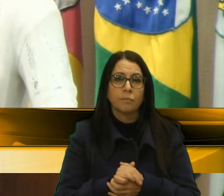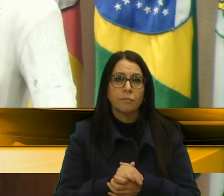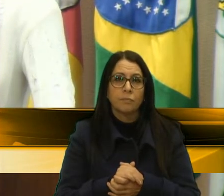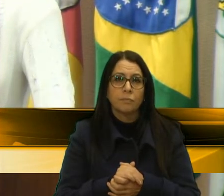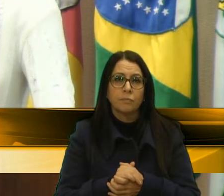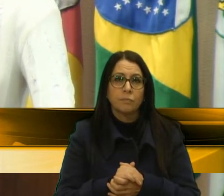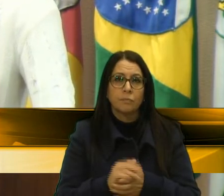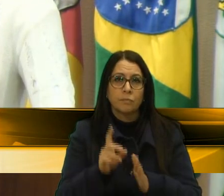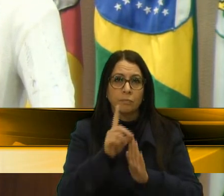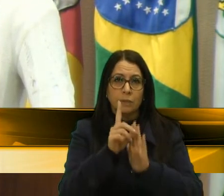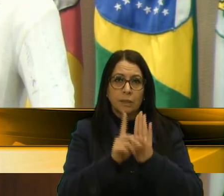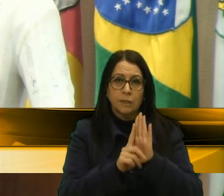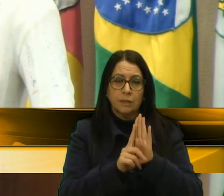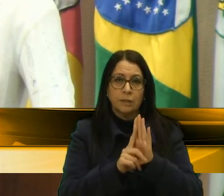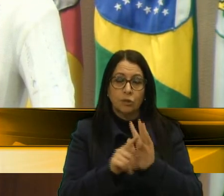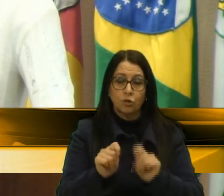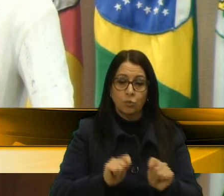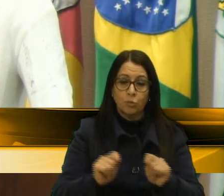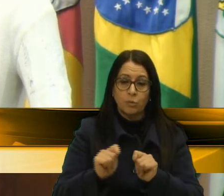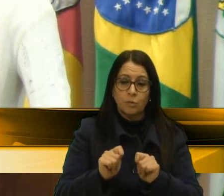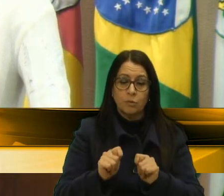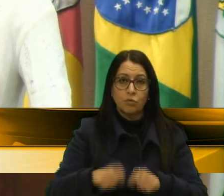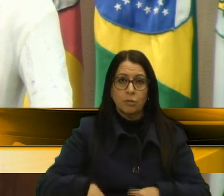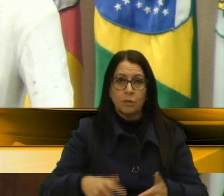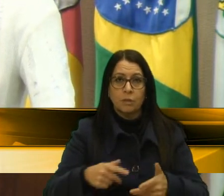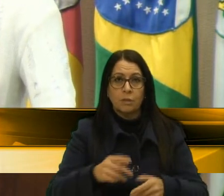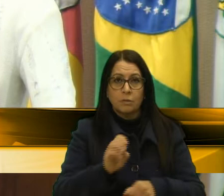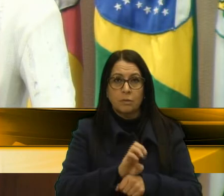Com o decreto de contenção de gastos do Estado, houve a